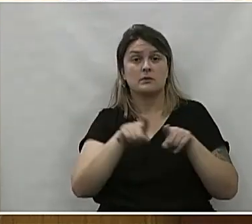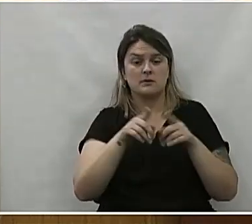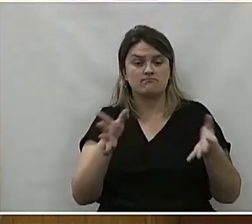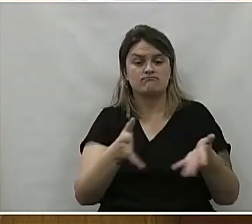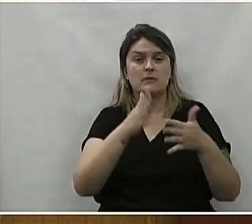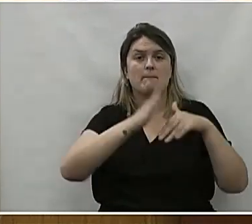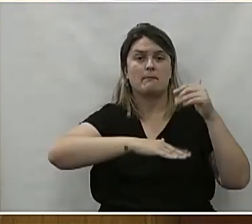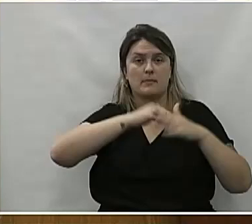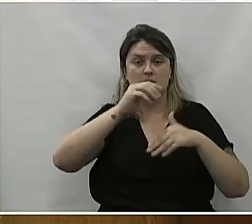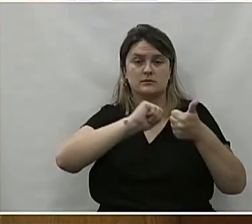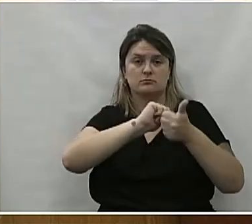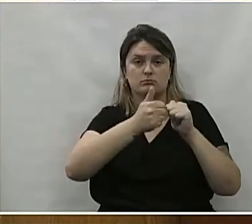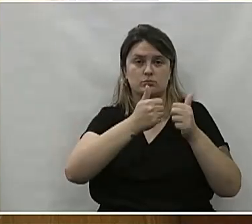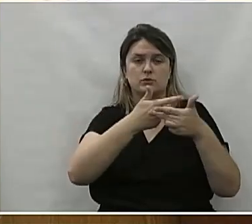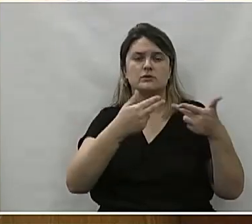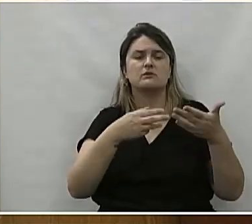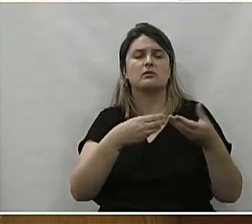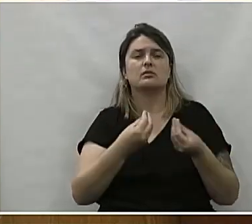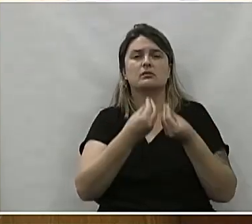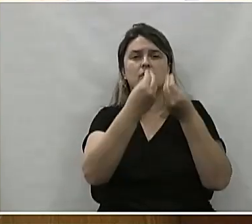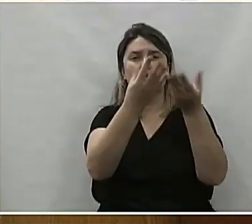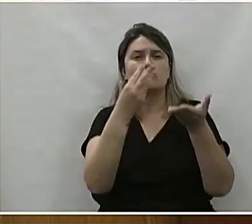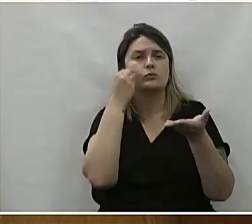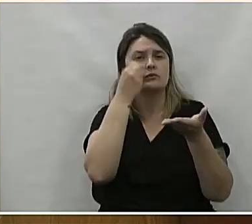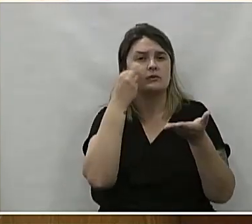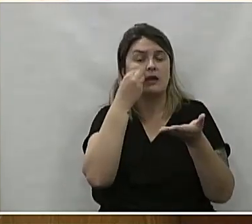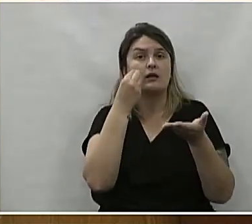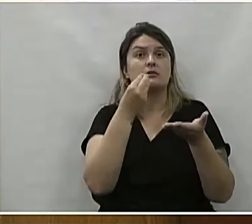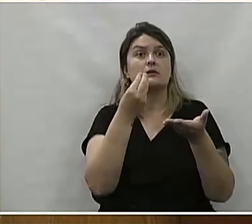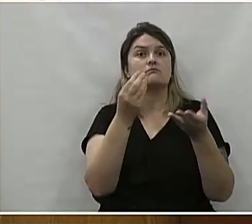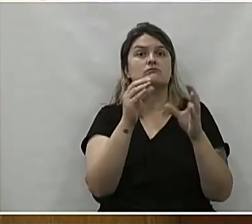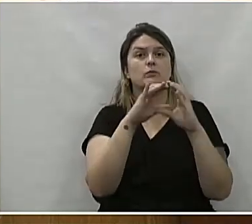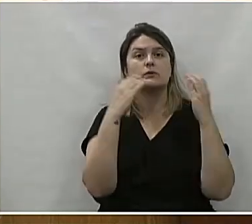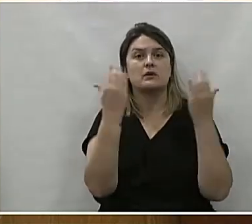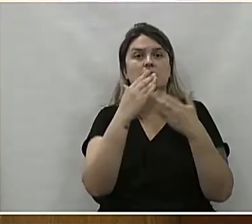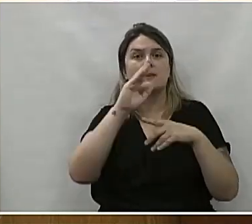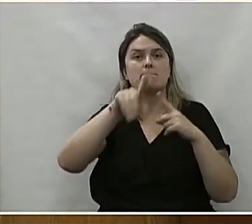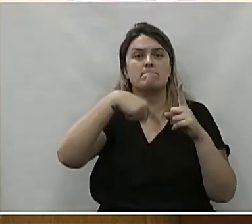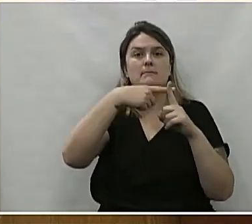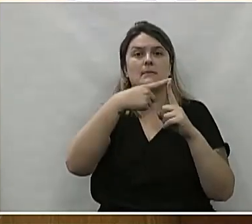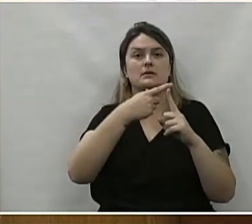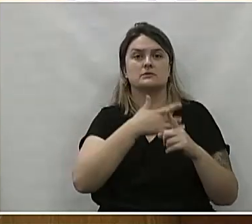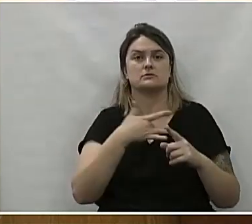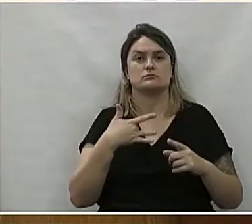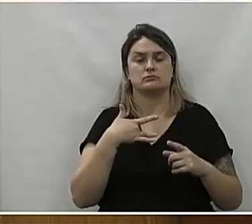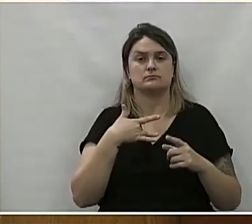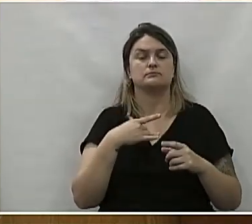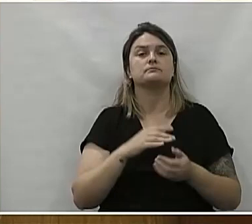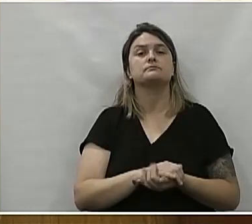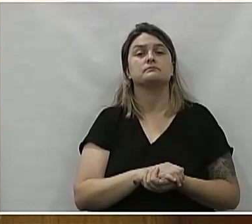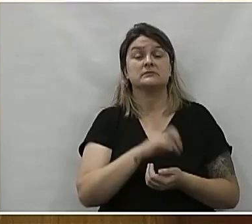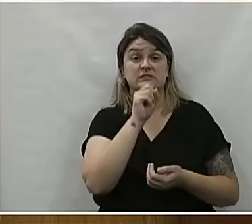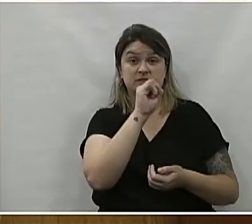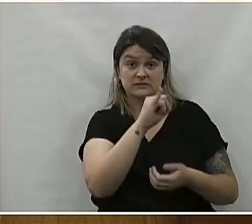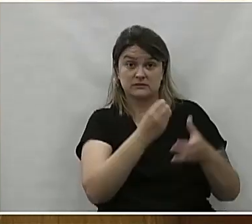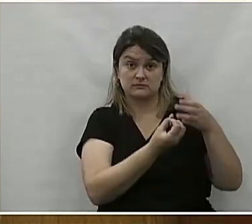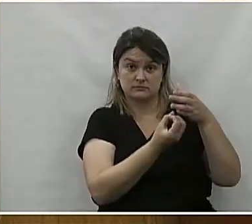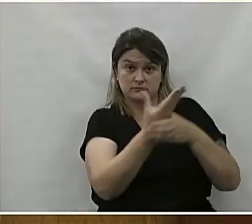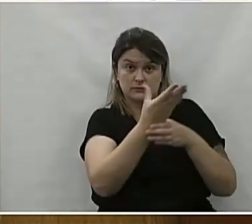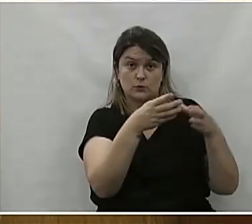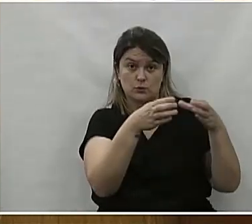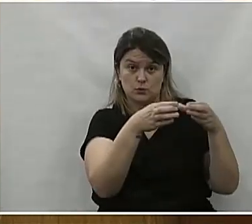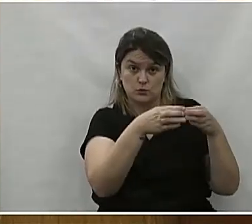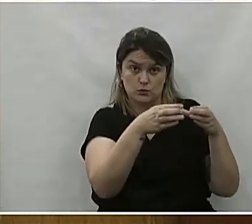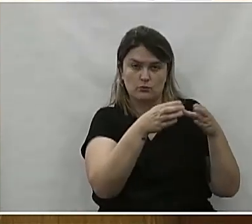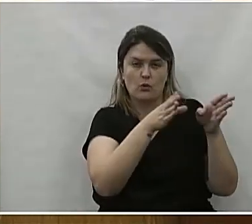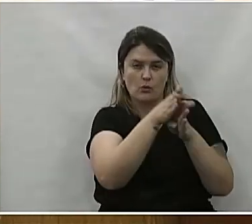esportiva E de lazer Como elementos essenciais Para a comunidade Saudável e integrada Justificativa A existência De um conselho municipal